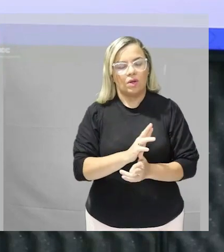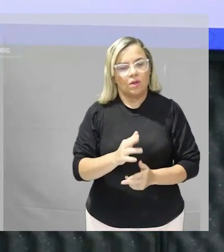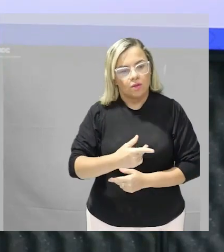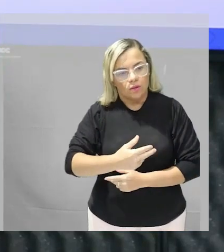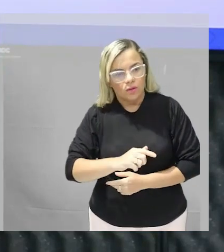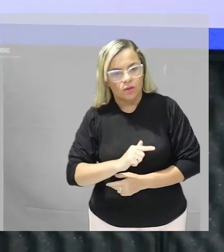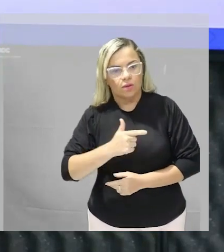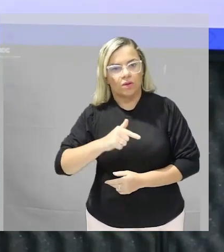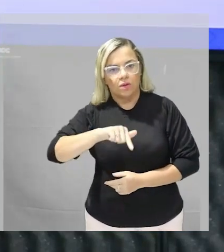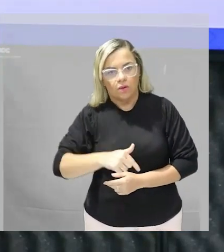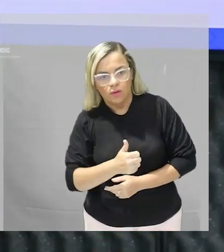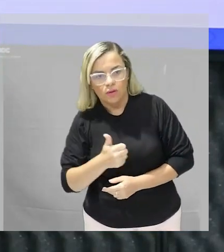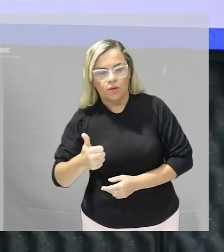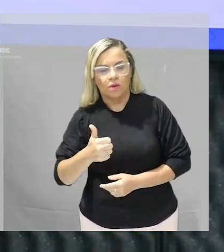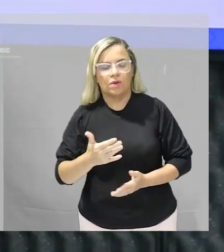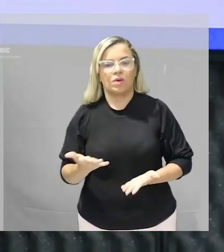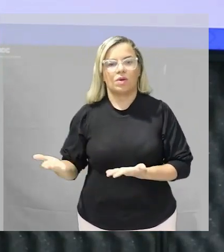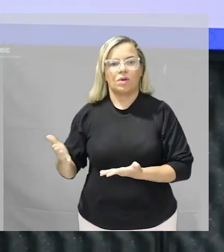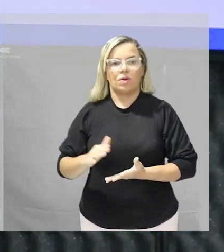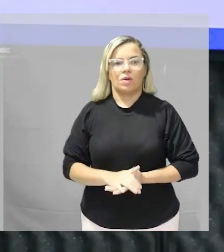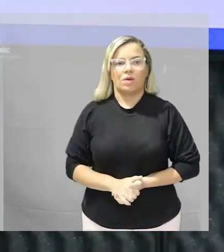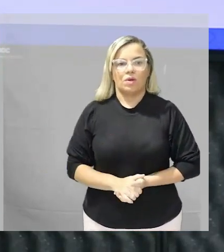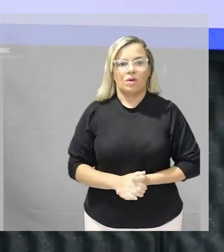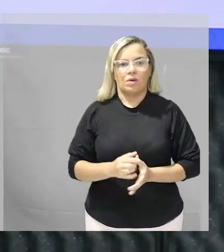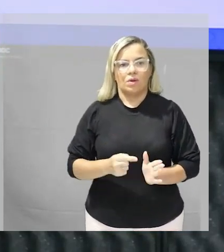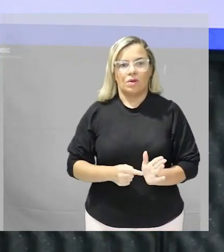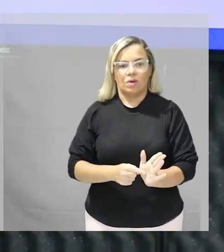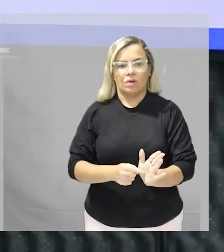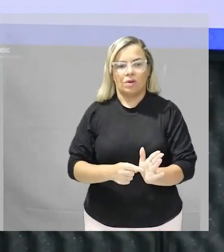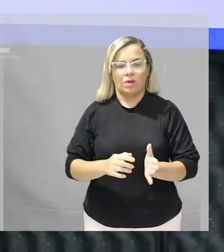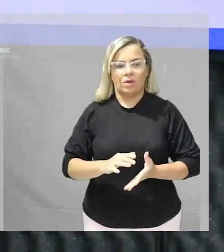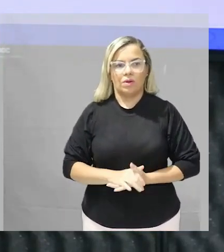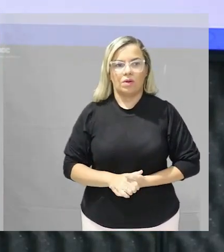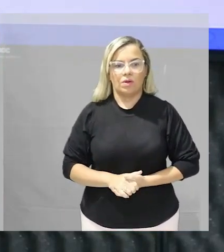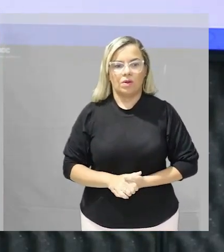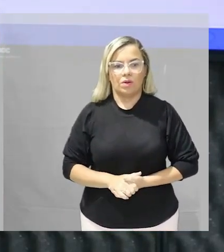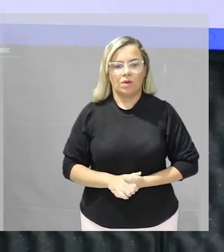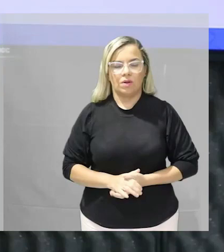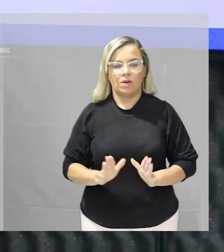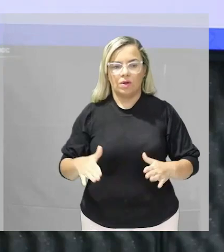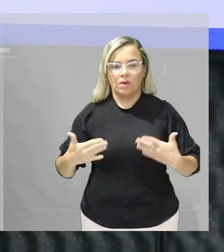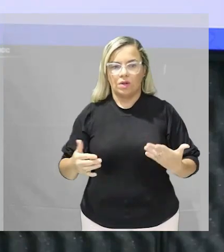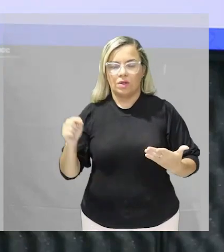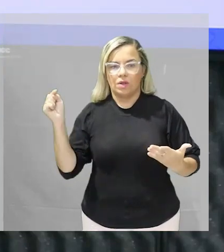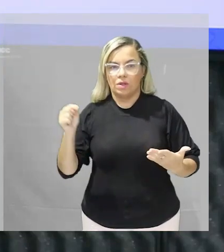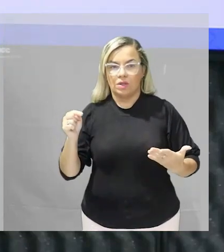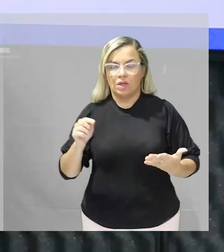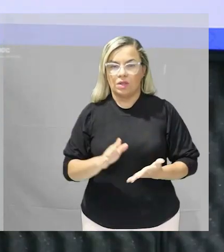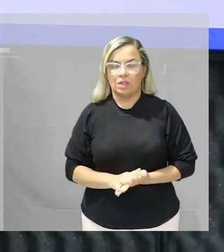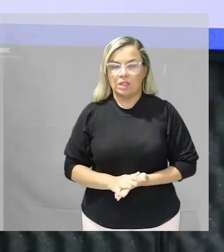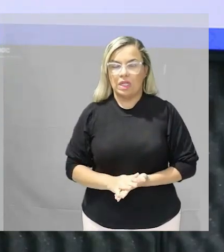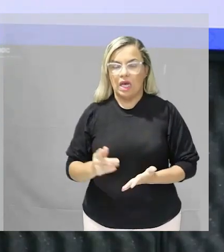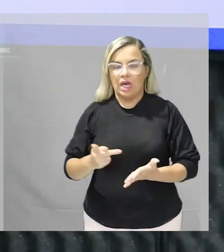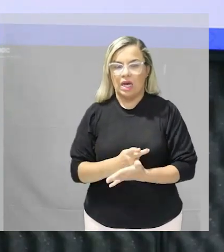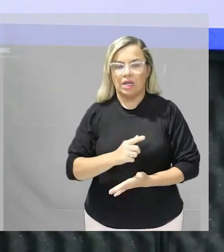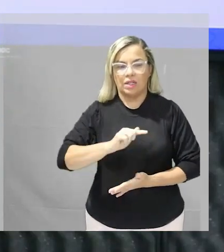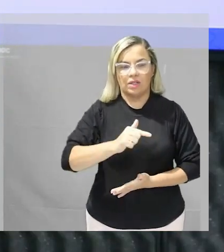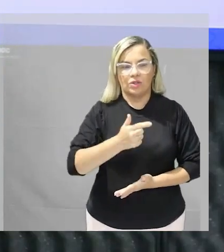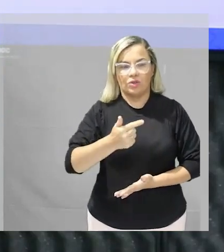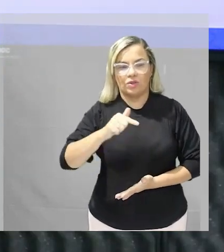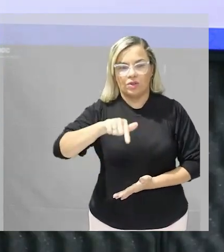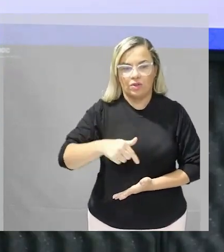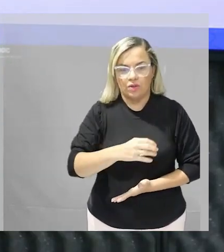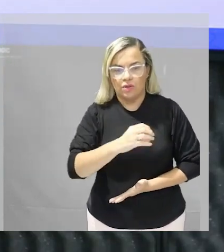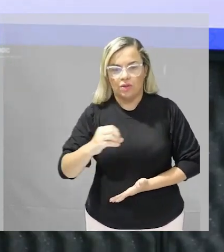2,1 tá nesse caso aqui 2,1 não gente é 2,0 tá corrija aí no teu material e